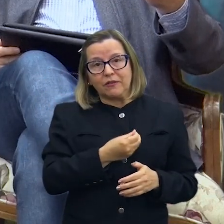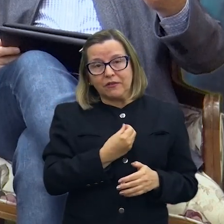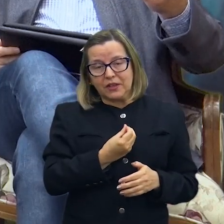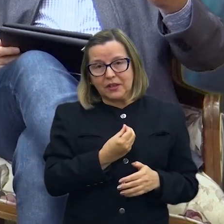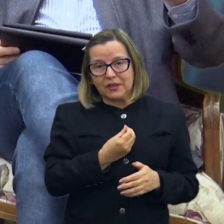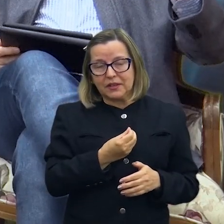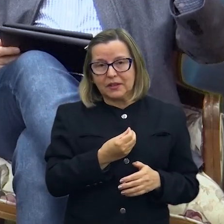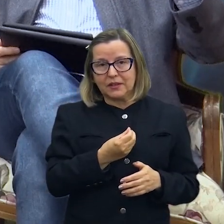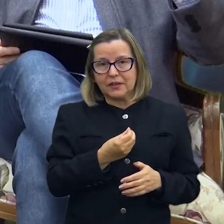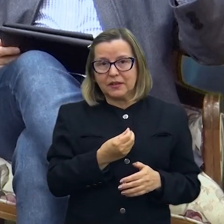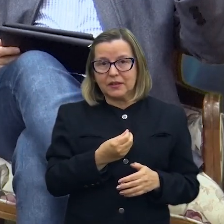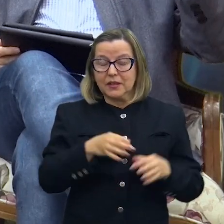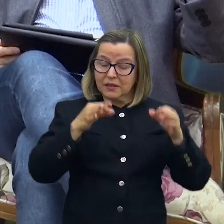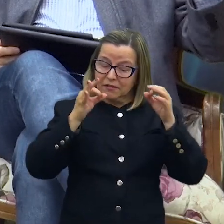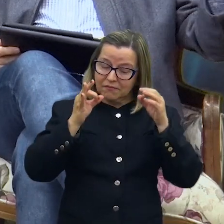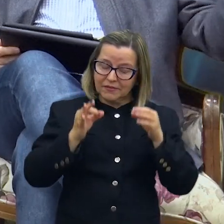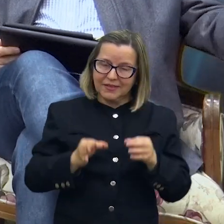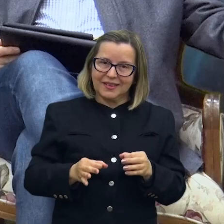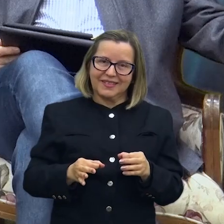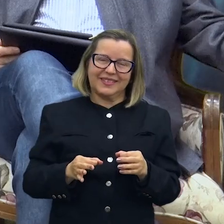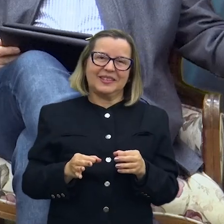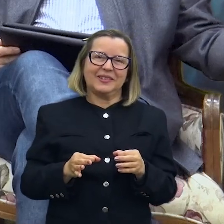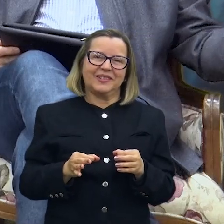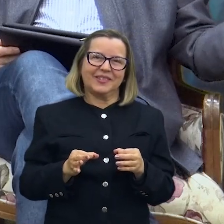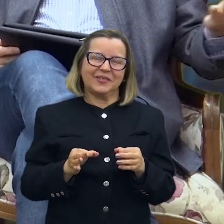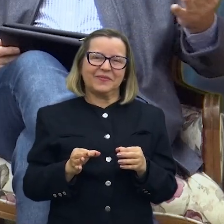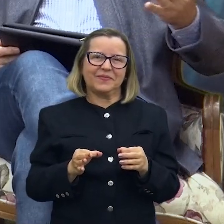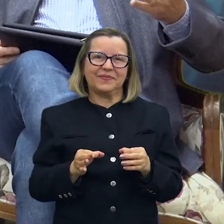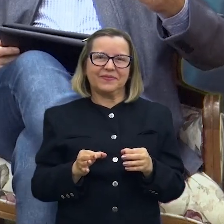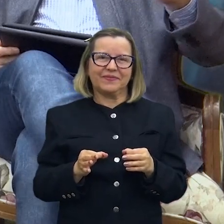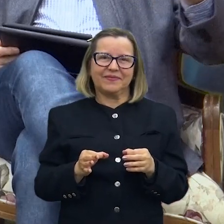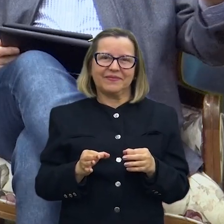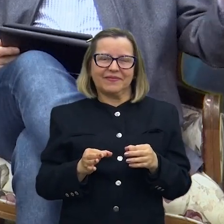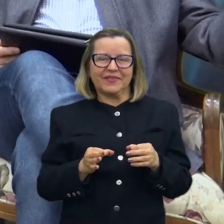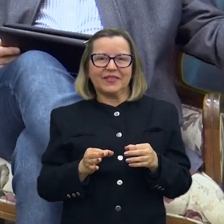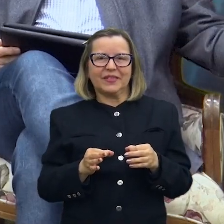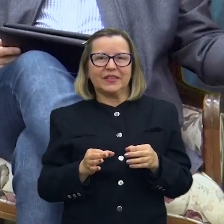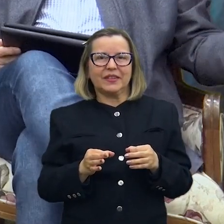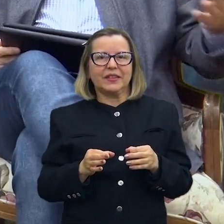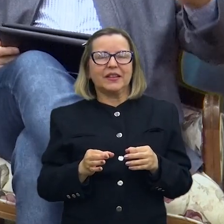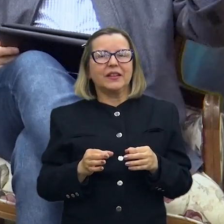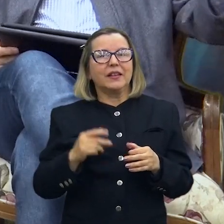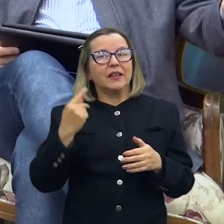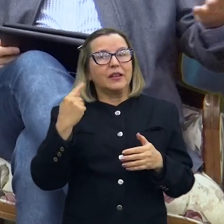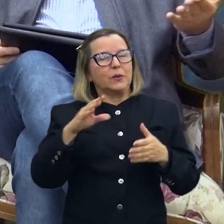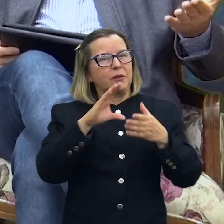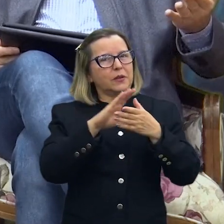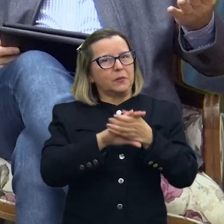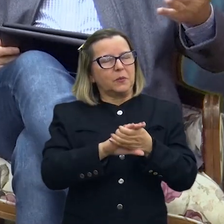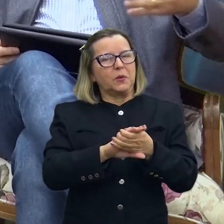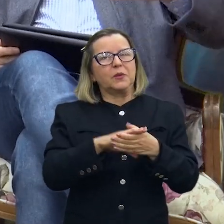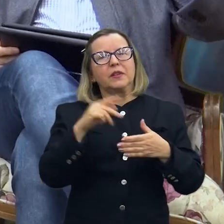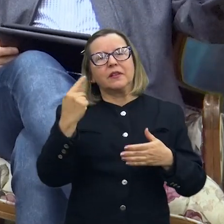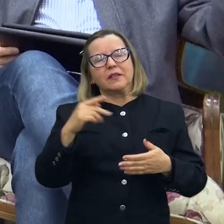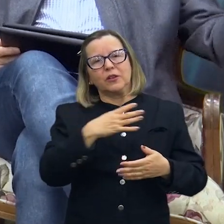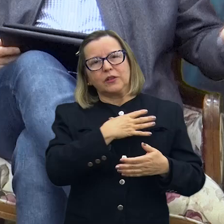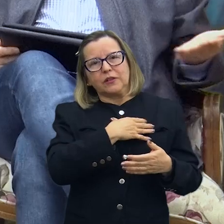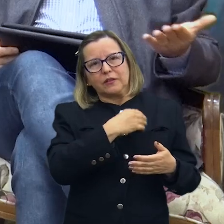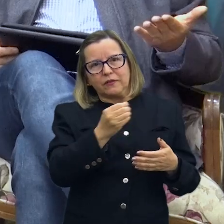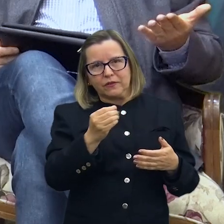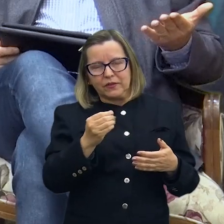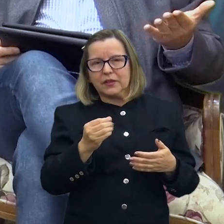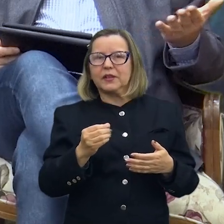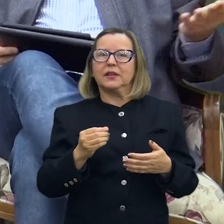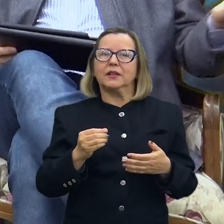vida, que com certeza vai atingir a tua esposa, os teus filhos, os